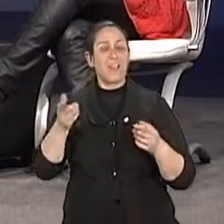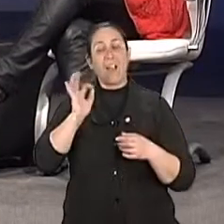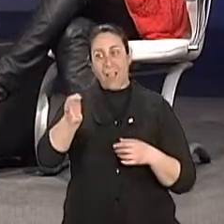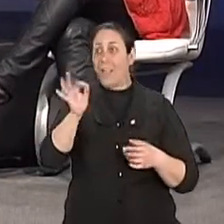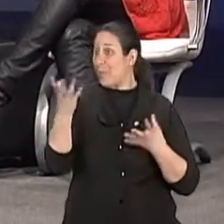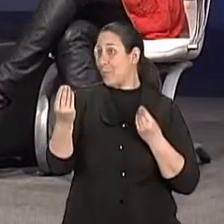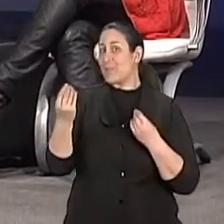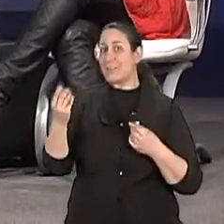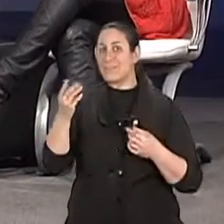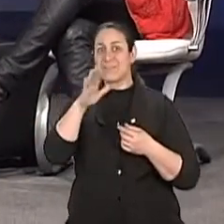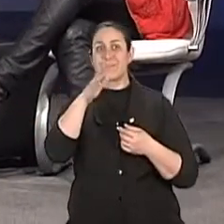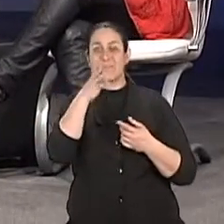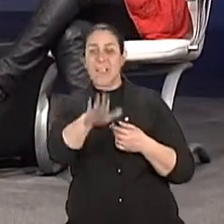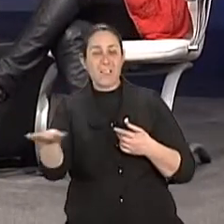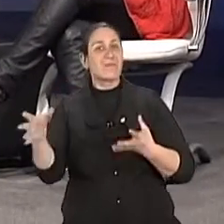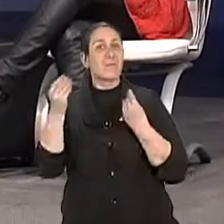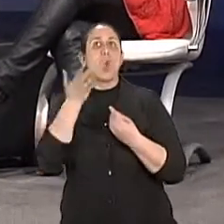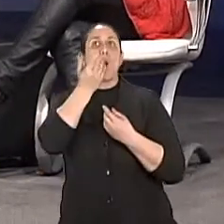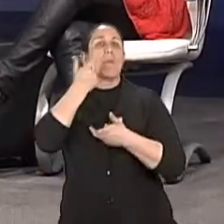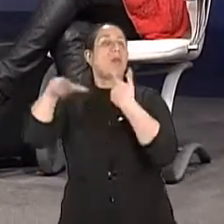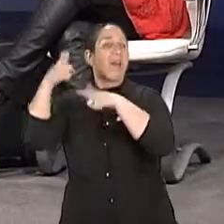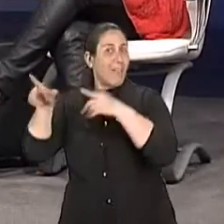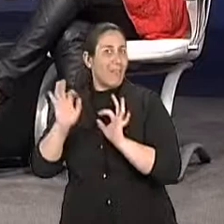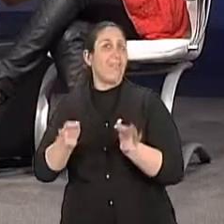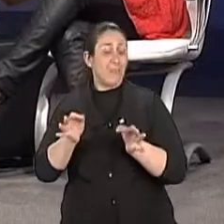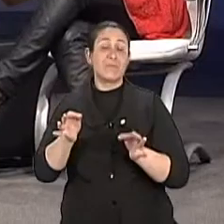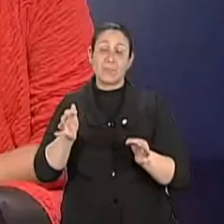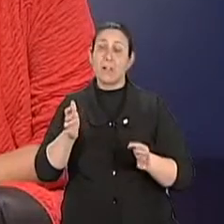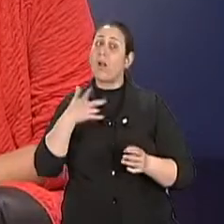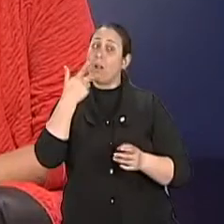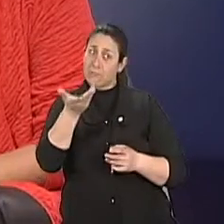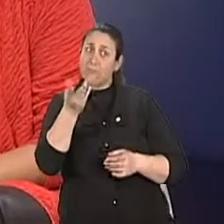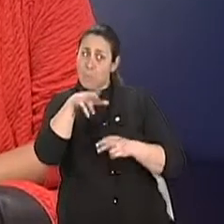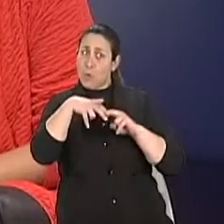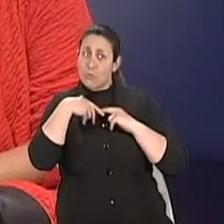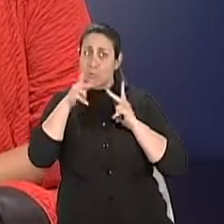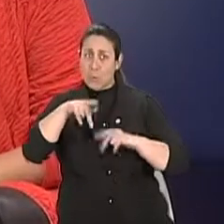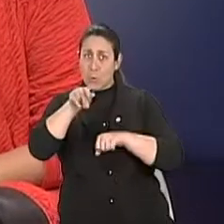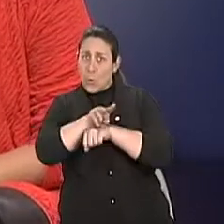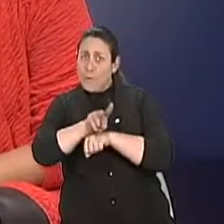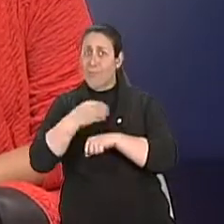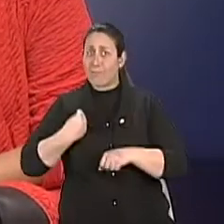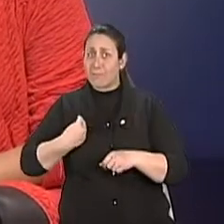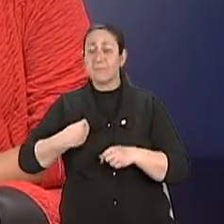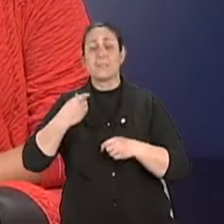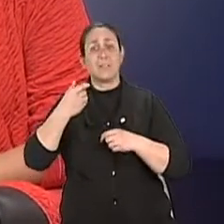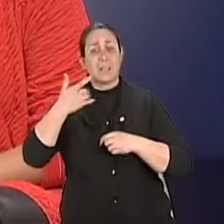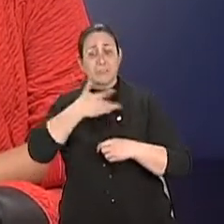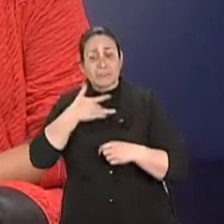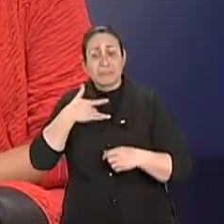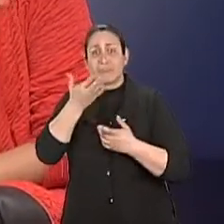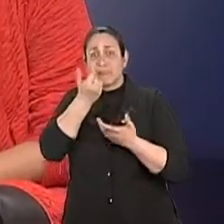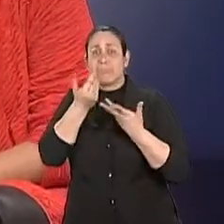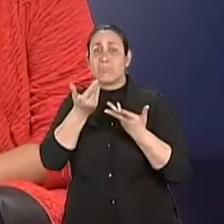brigar e não botar. Mas, doutor, o que o senhor falou nesse momento agora, eu chamo a atenção de todo mundo em casa,